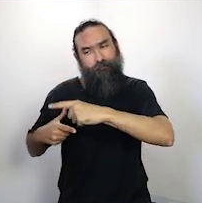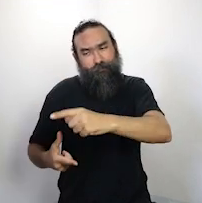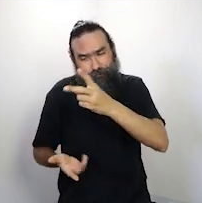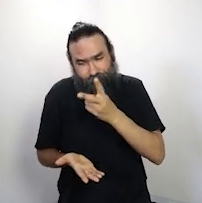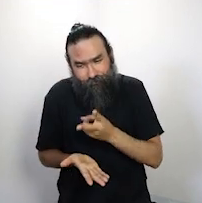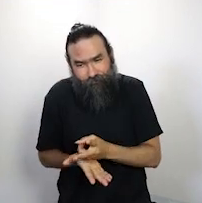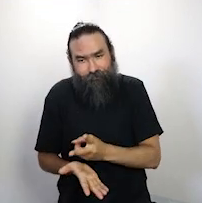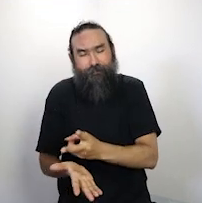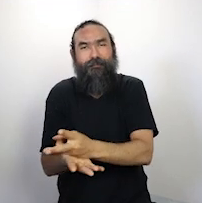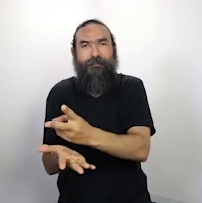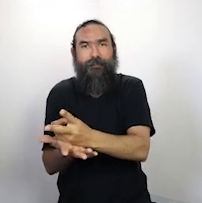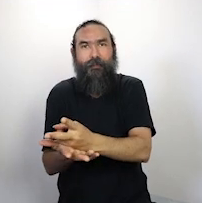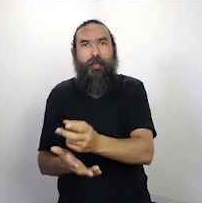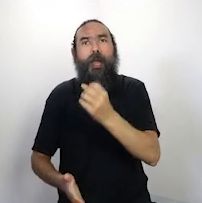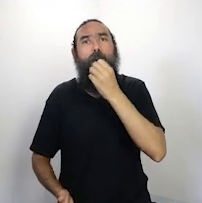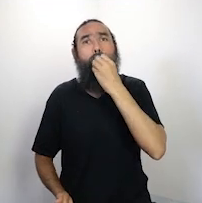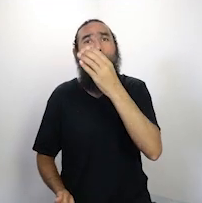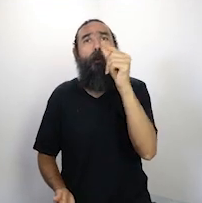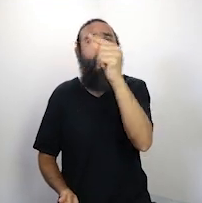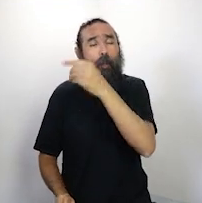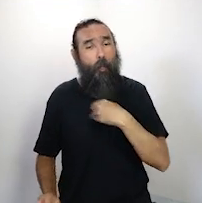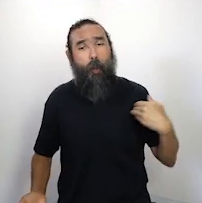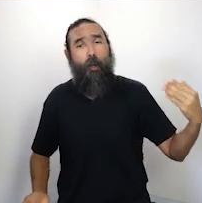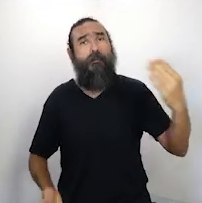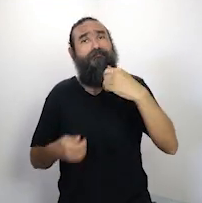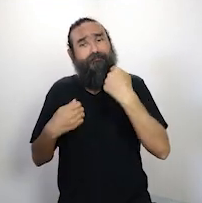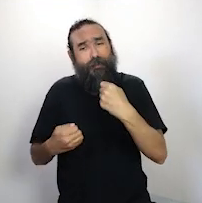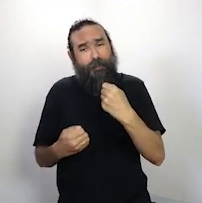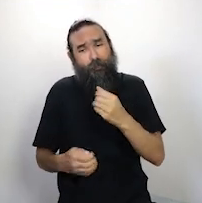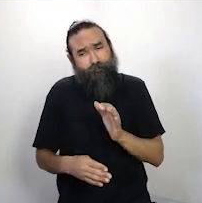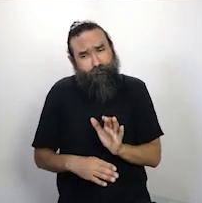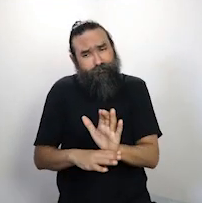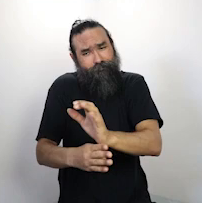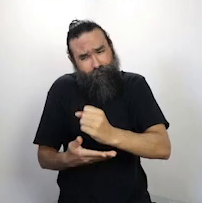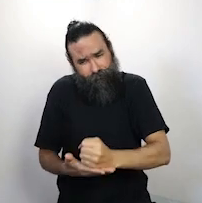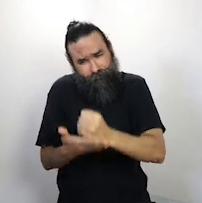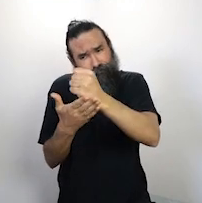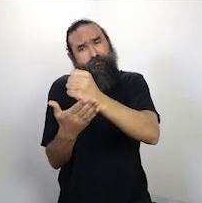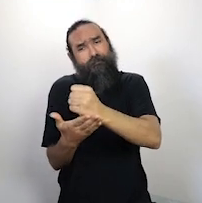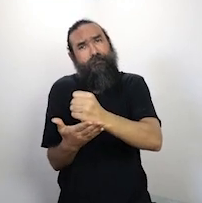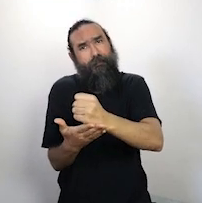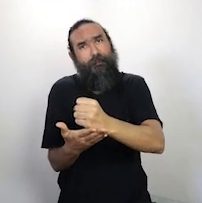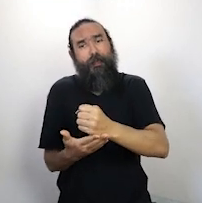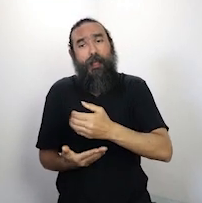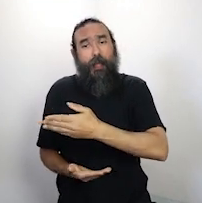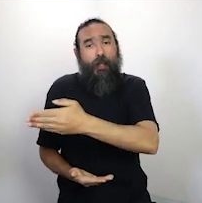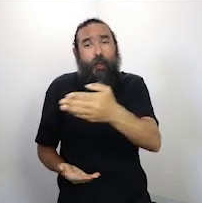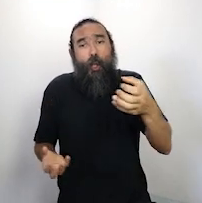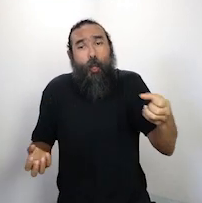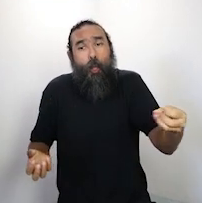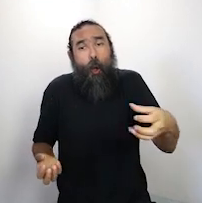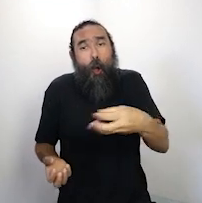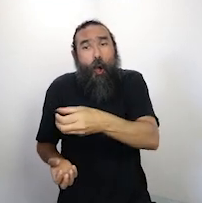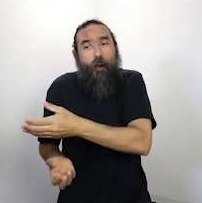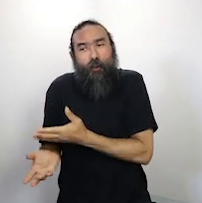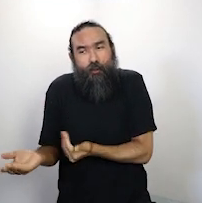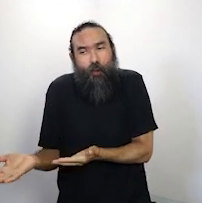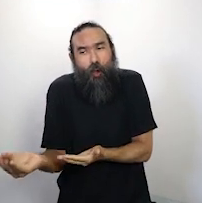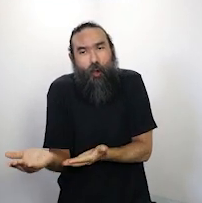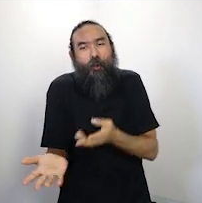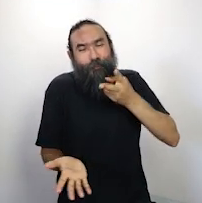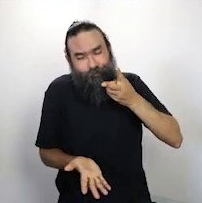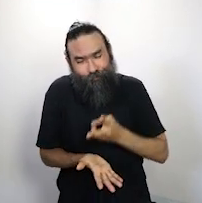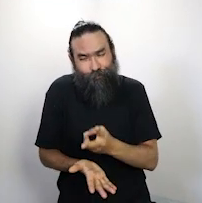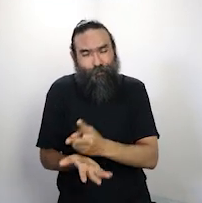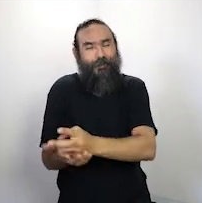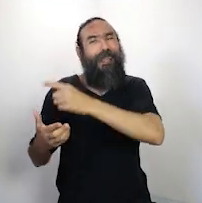Que a Nareli citou agora. Mas é muito bom a gente sempre colaborar, a gente fortalecer mais essas culturas e essas novas gerações